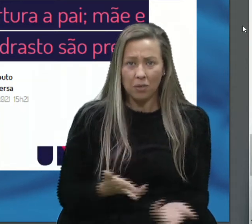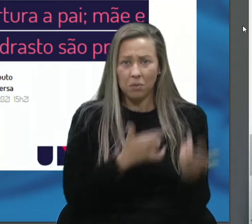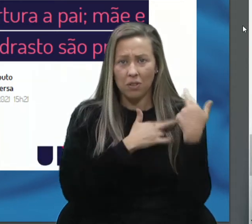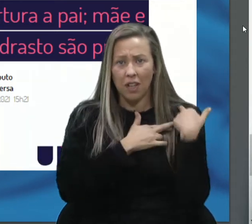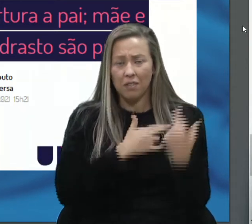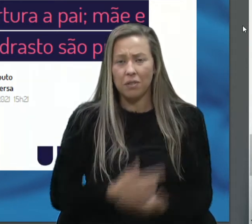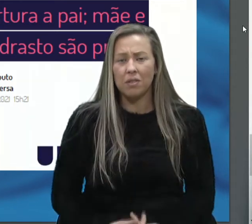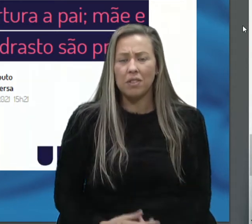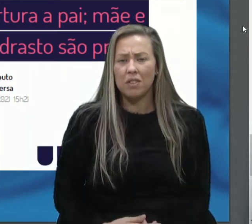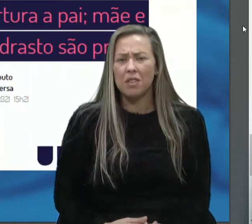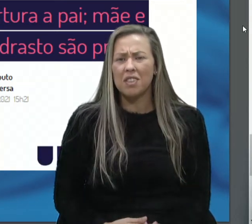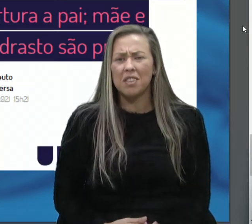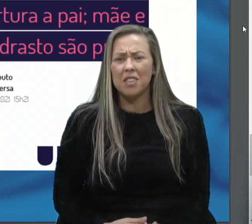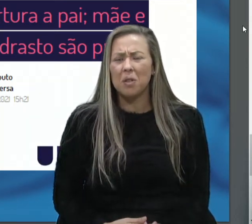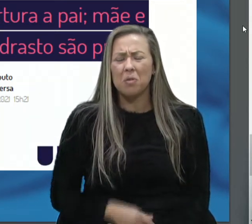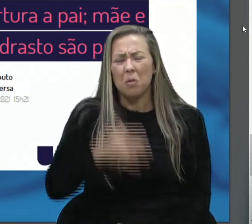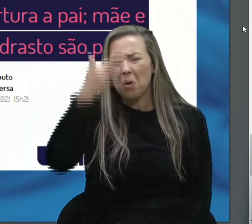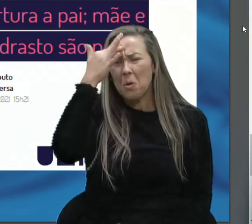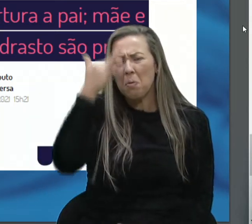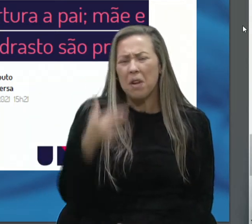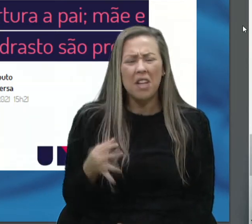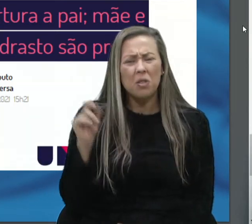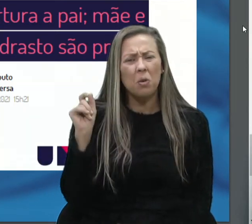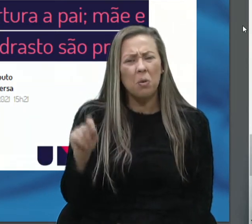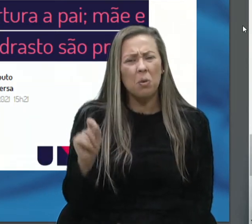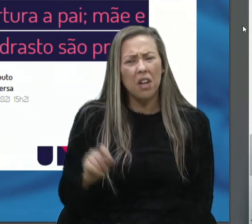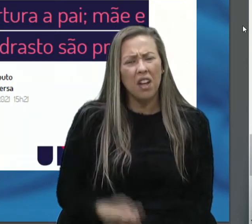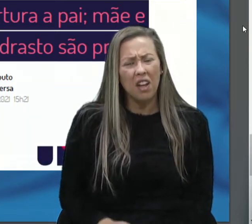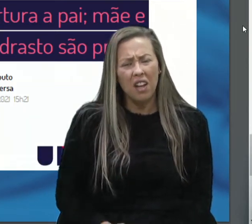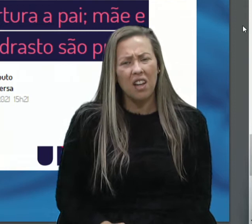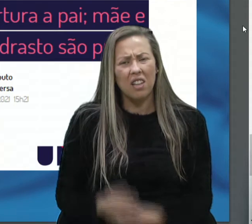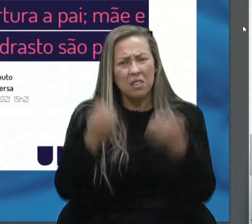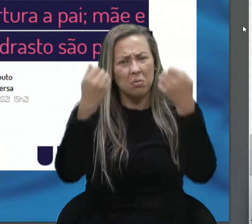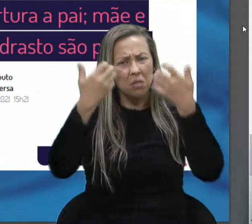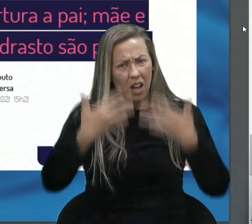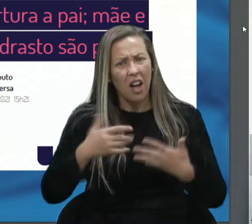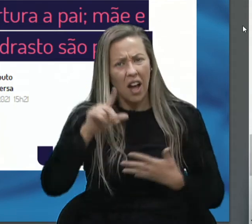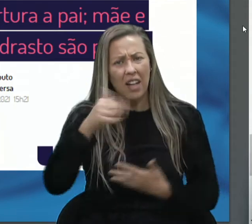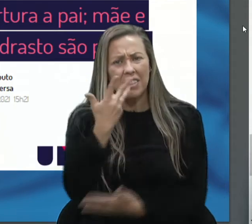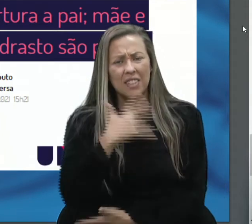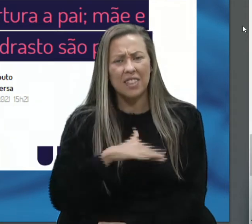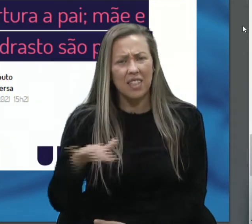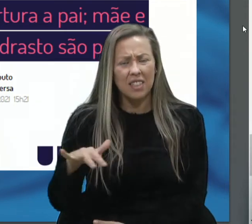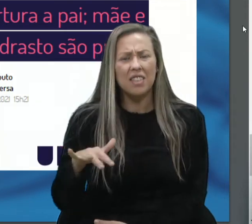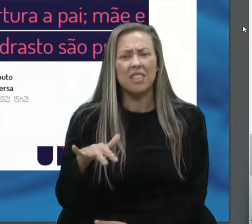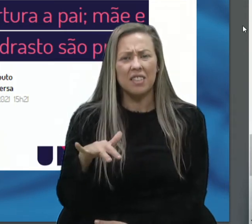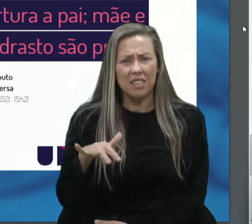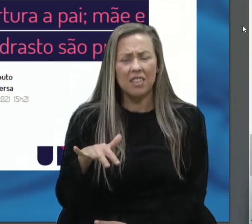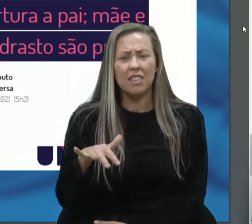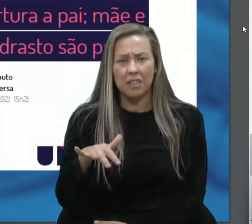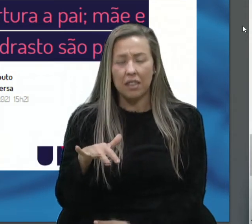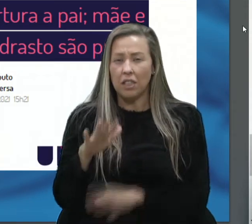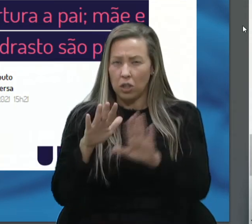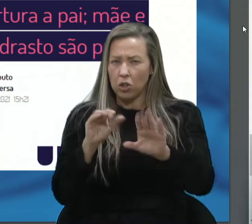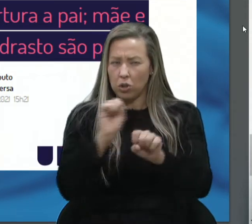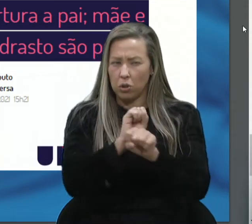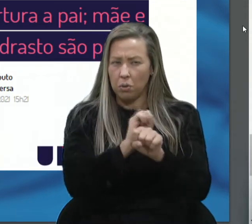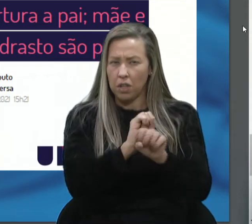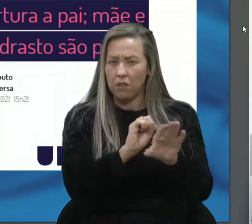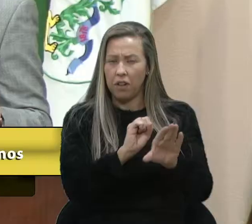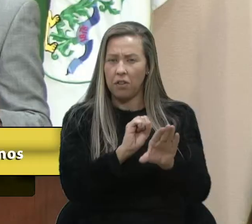Então, o que nós compreendemos? E que, diga-se de passagem, estas crianças, já lhe passo a parte, vereador